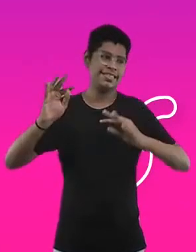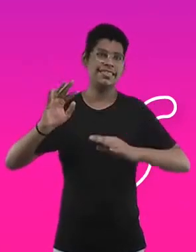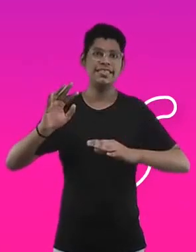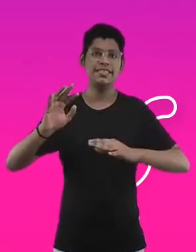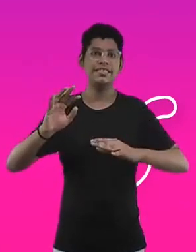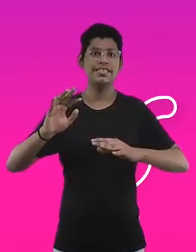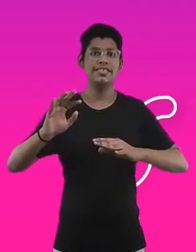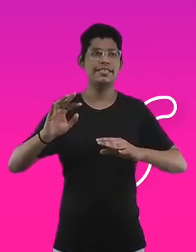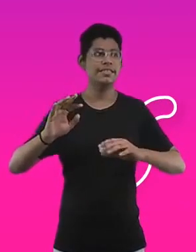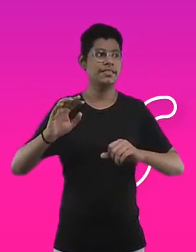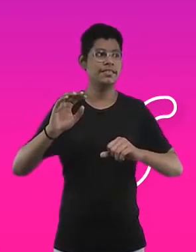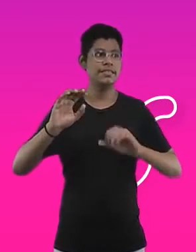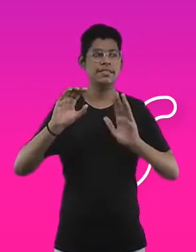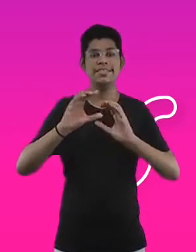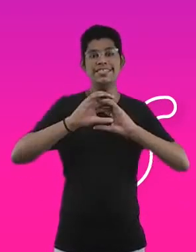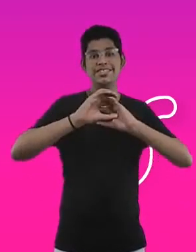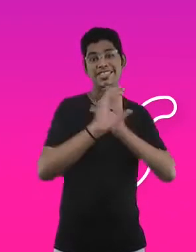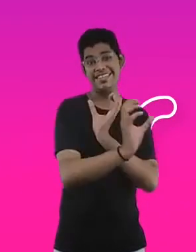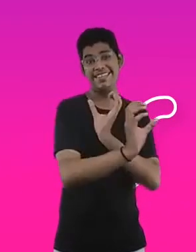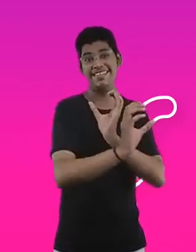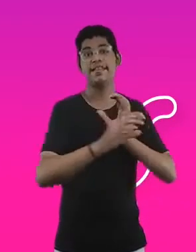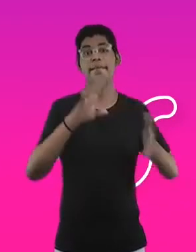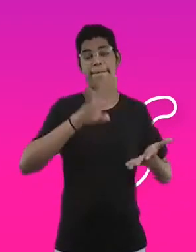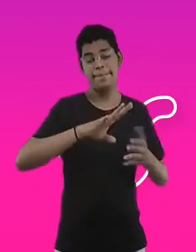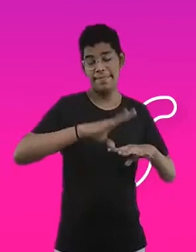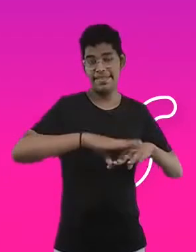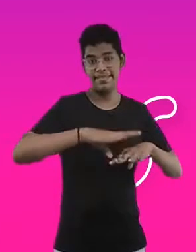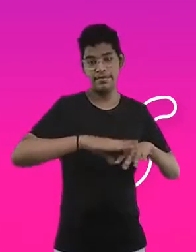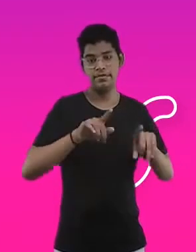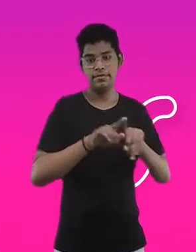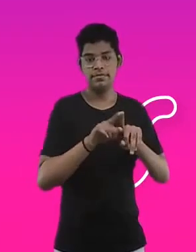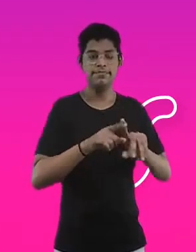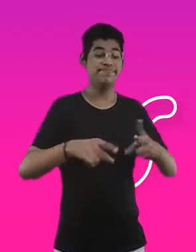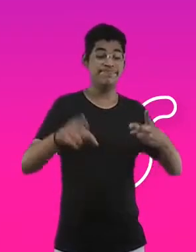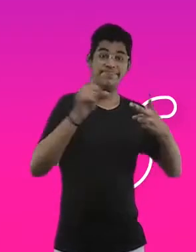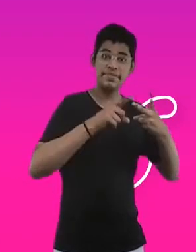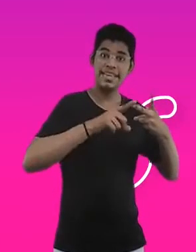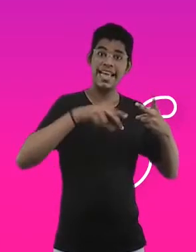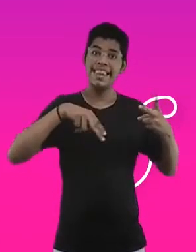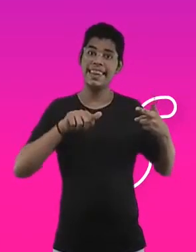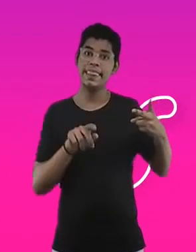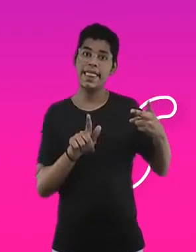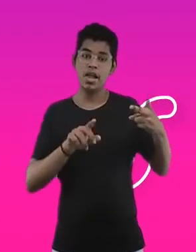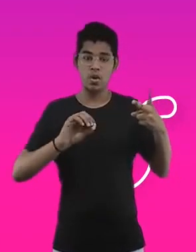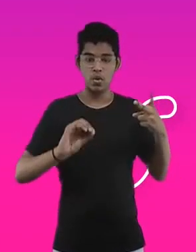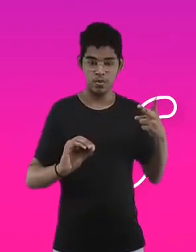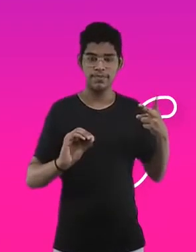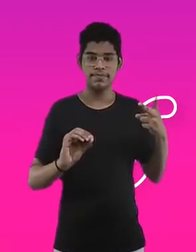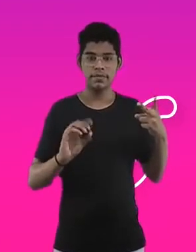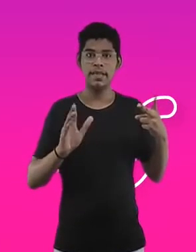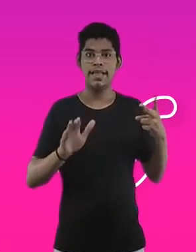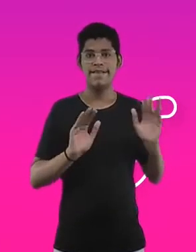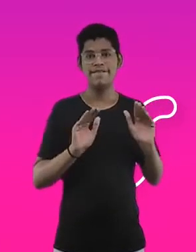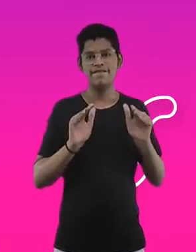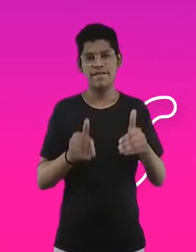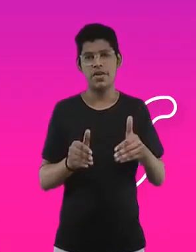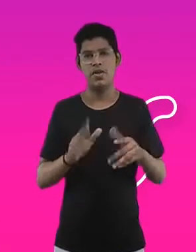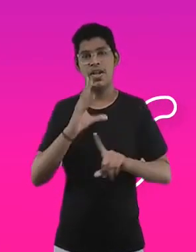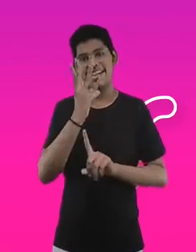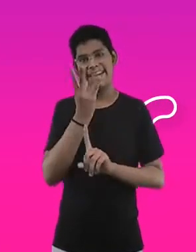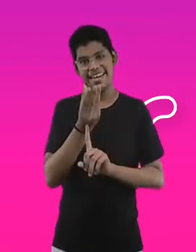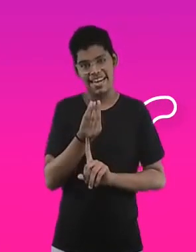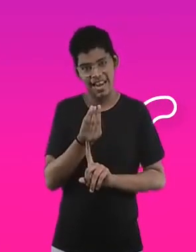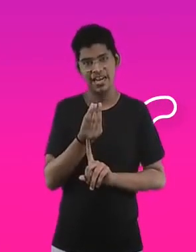matemática. Tem a Nokia Nagô, que é a minha outra iniciativa, e ela é pautada na perspectiva de arte, só que